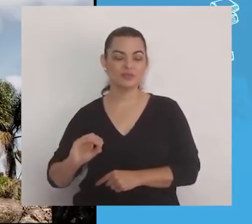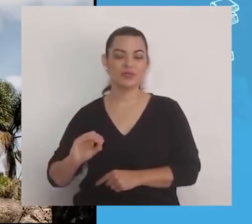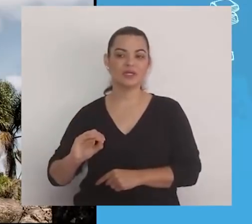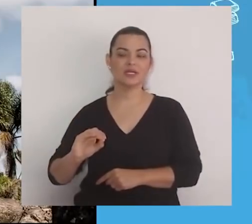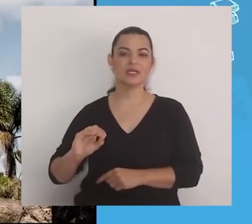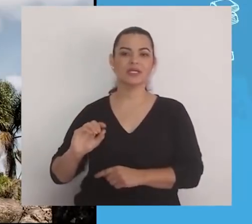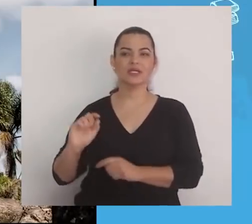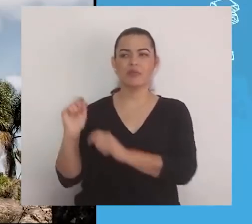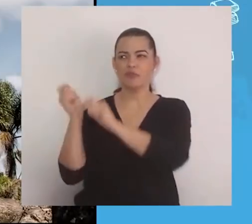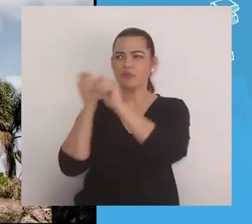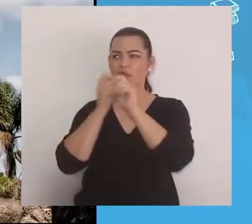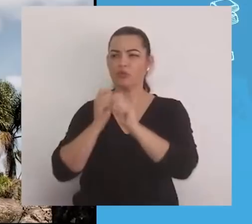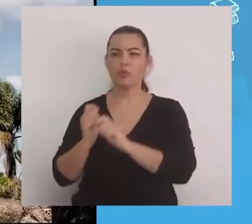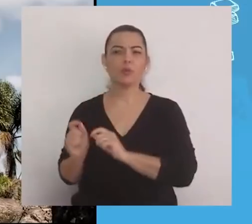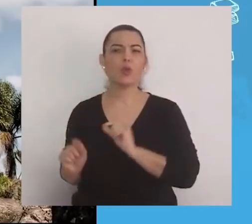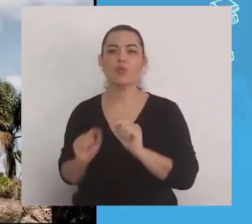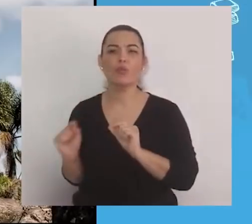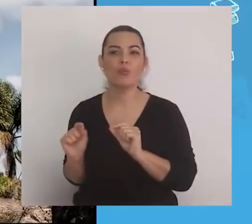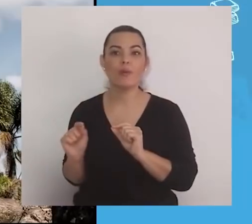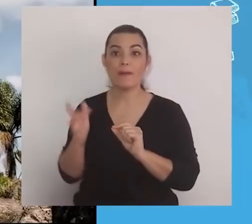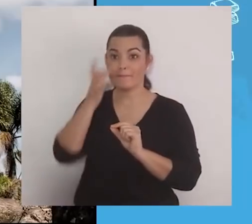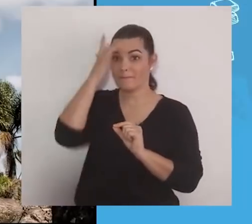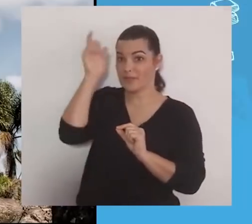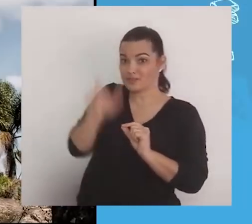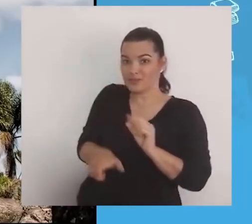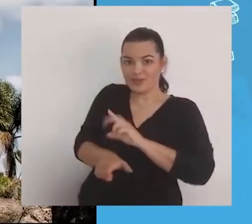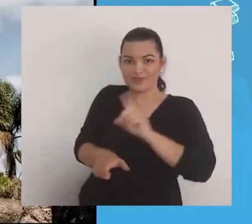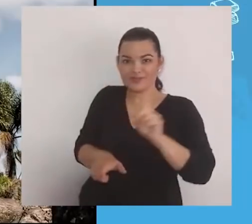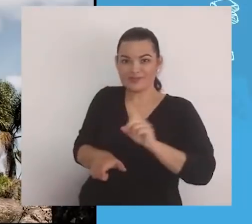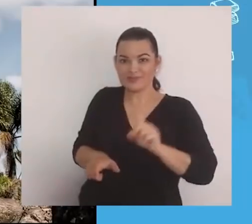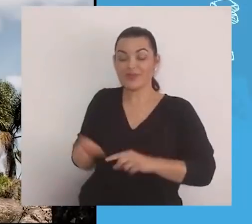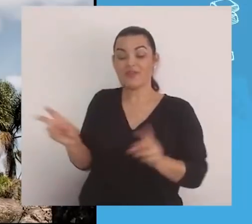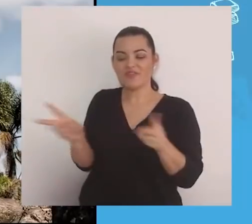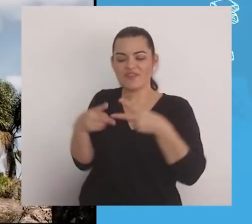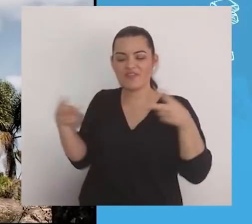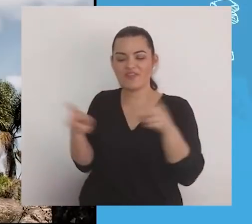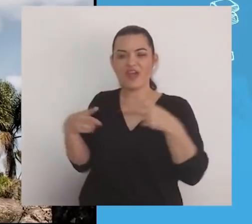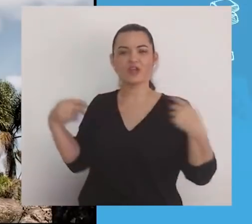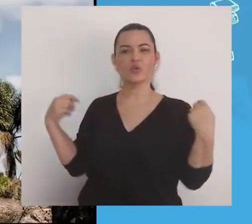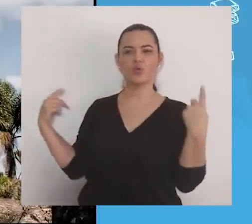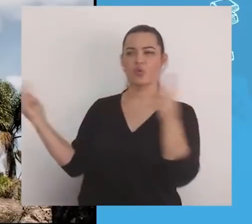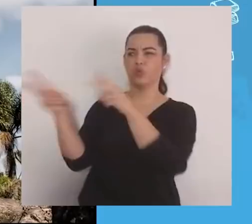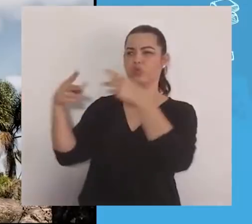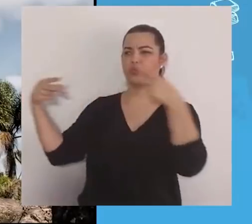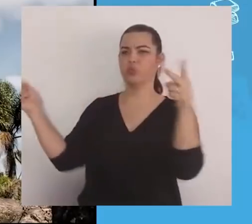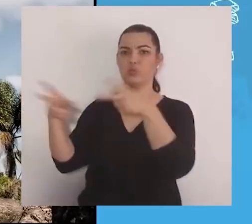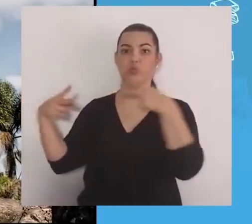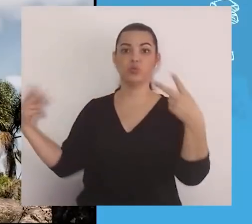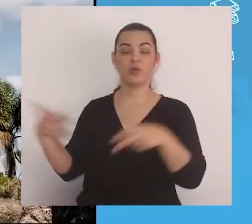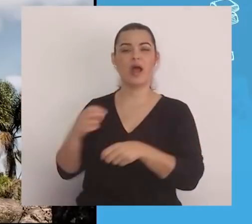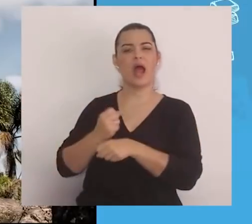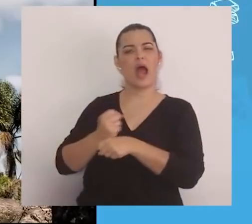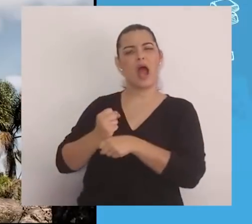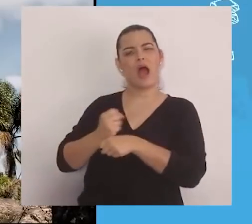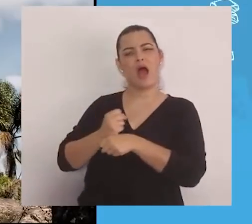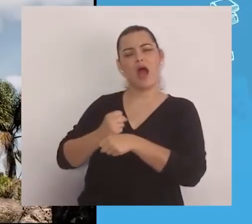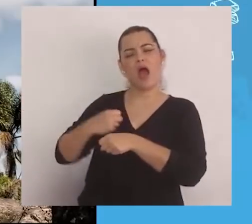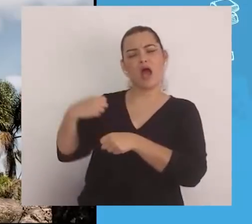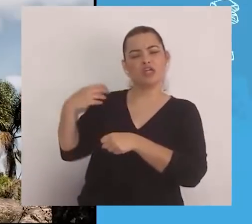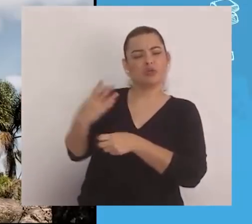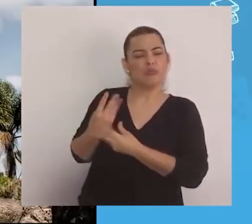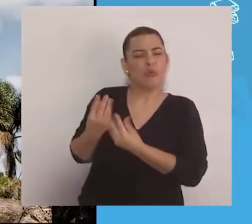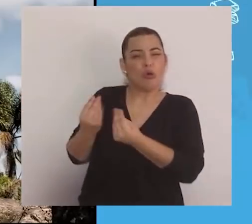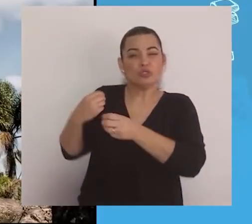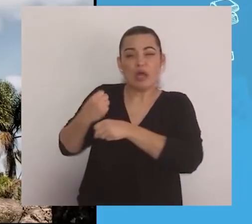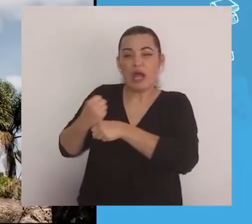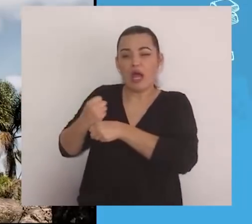bem protegido. Você pode fazer a visitação, ele é um ponto turístico, assim como as cataratas que a Pro acabou